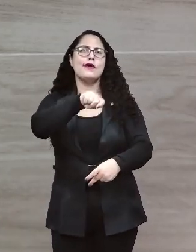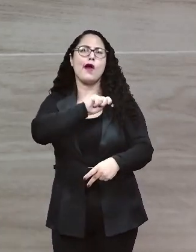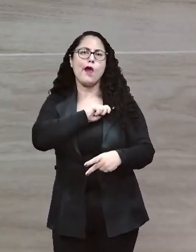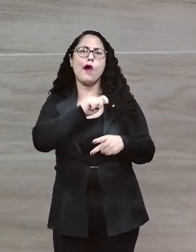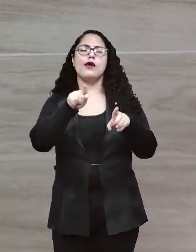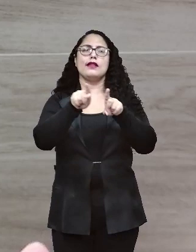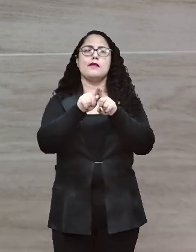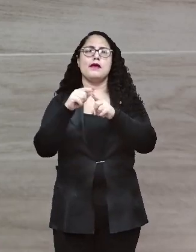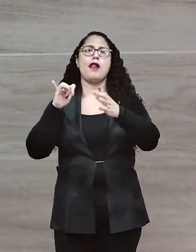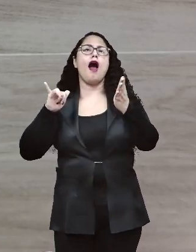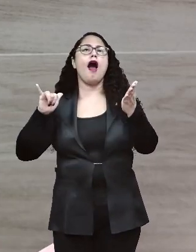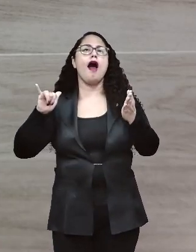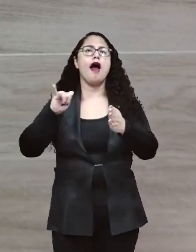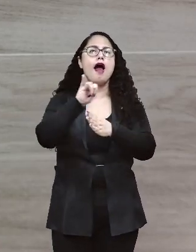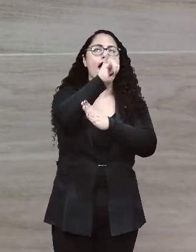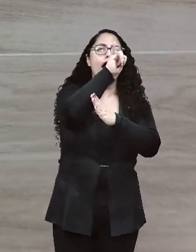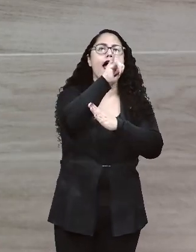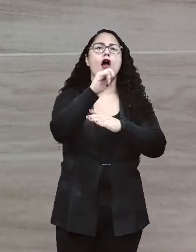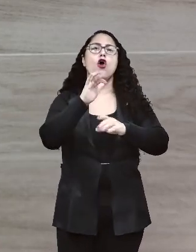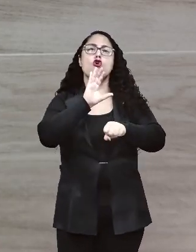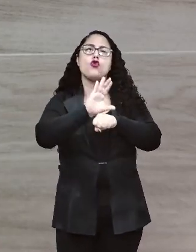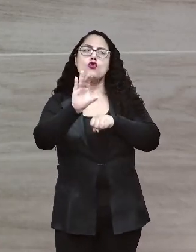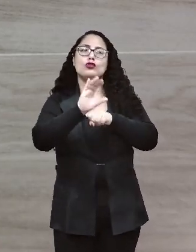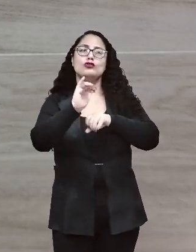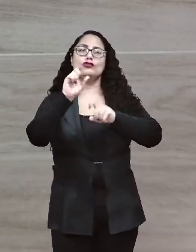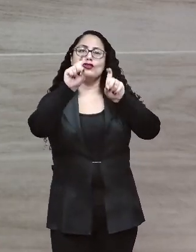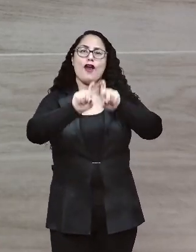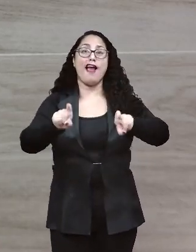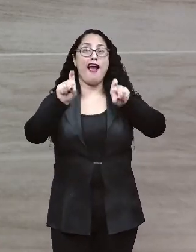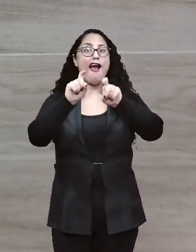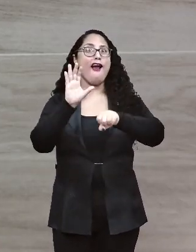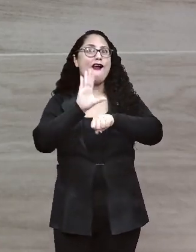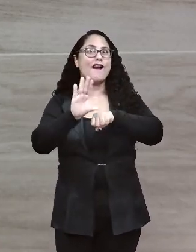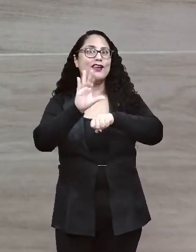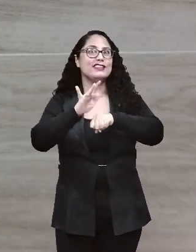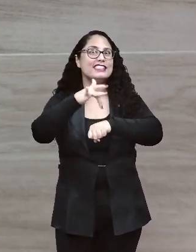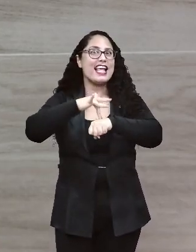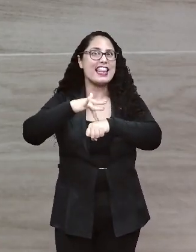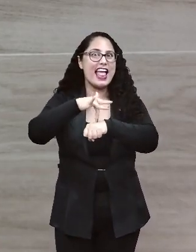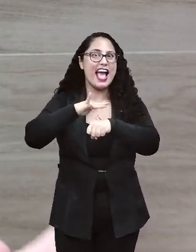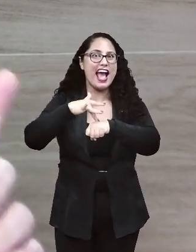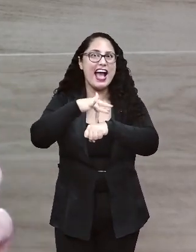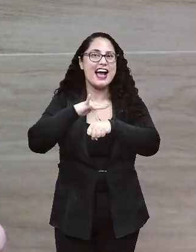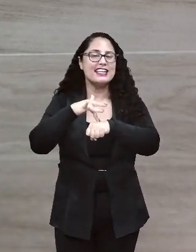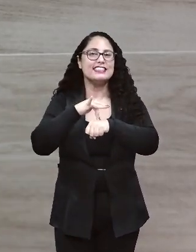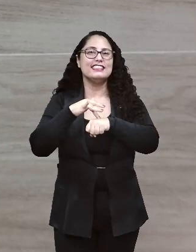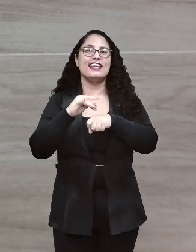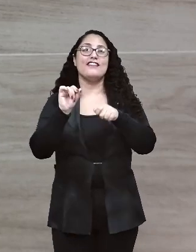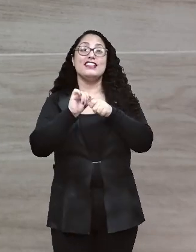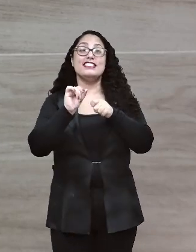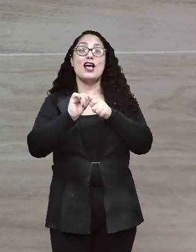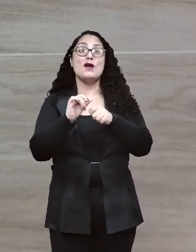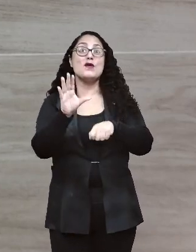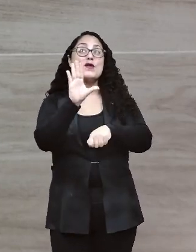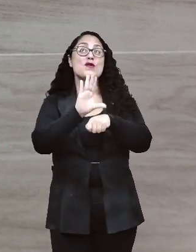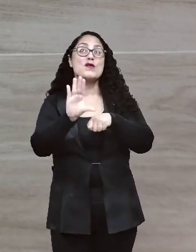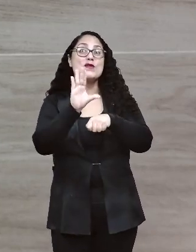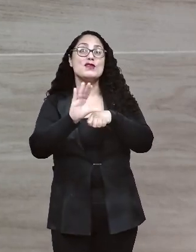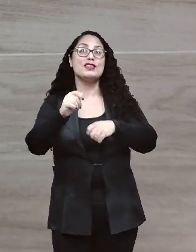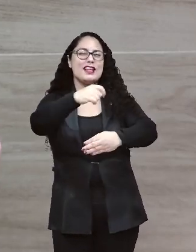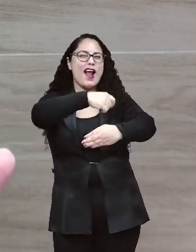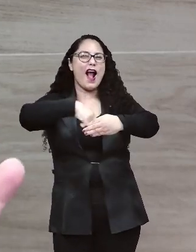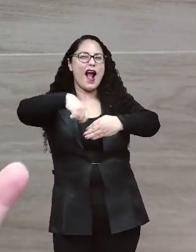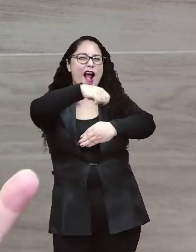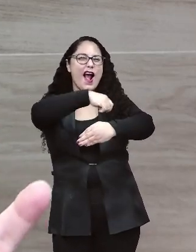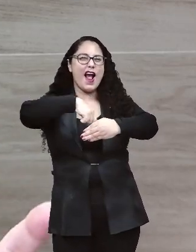para viagens, curso de informática, curso de dança. Muito bom. Fizemos concurso de culinária,